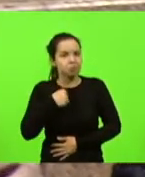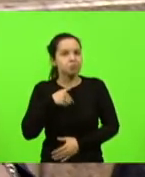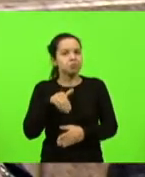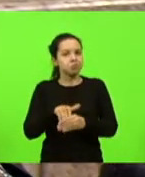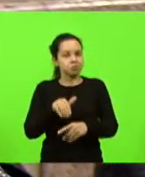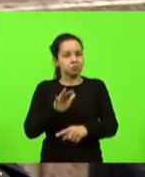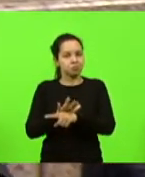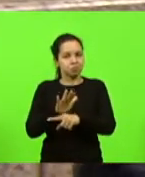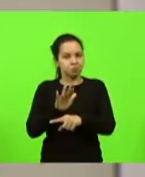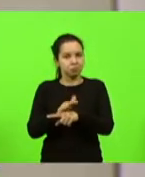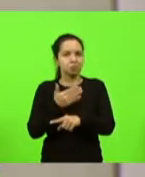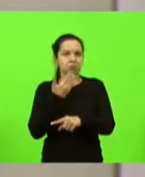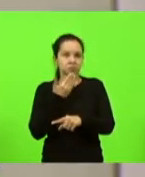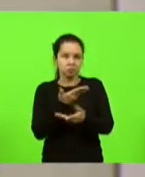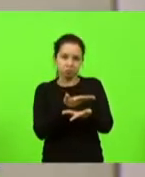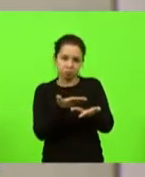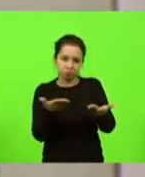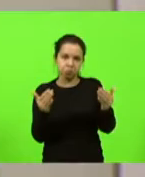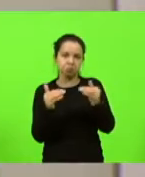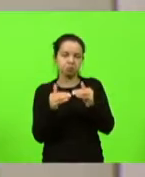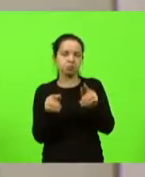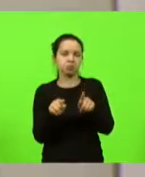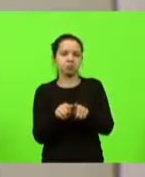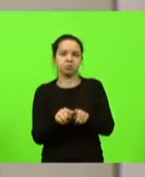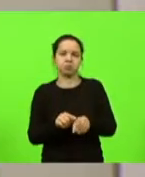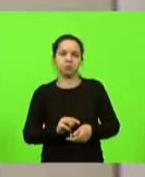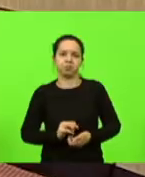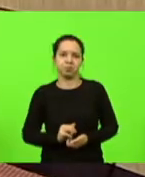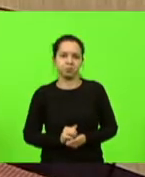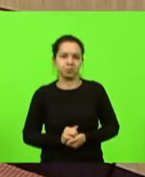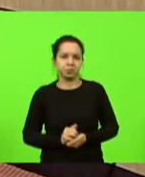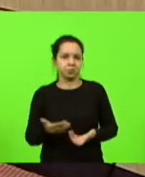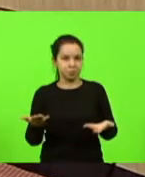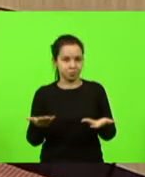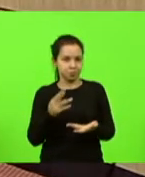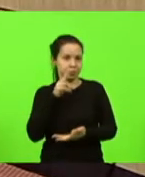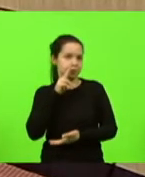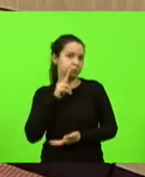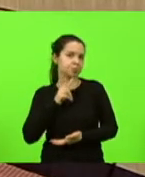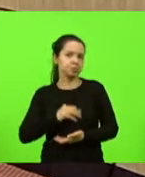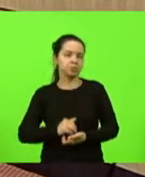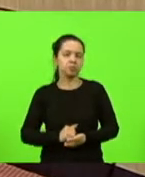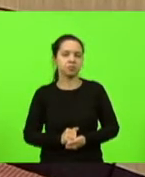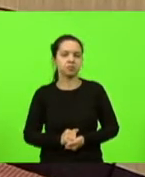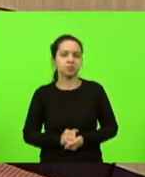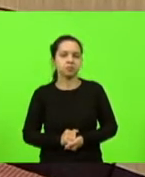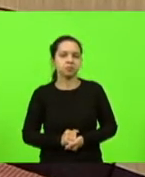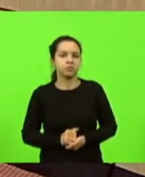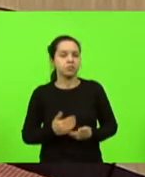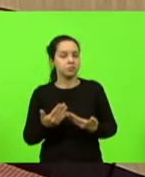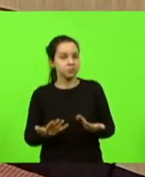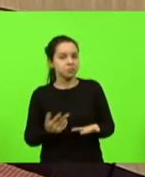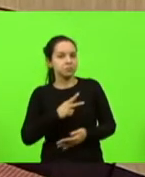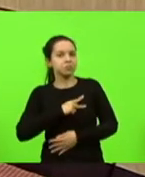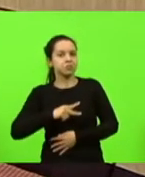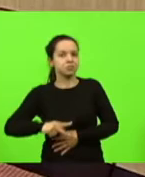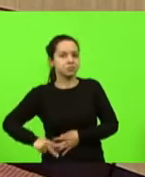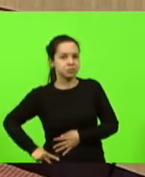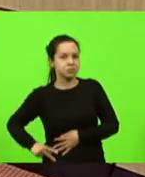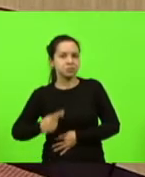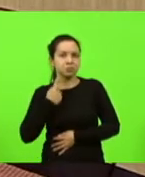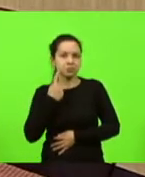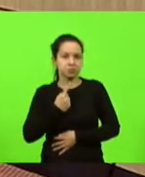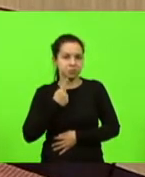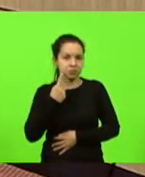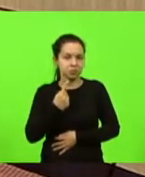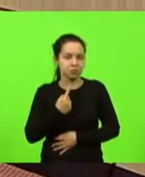façam. A palavra, deputado Ivan Nats. Senhor presidente, senhores deputados, confesso